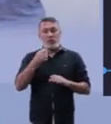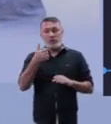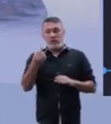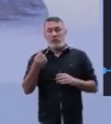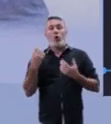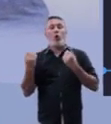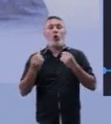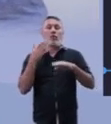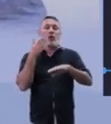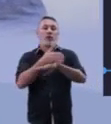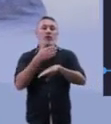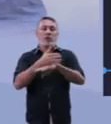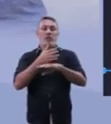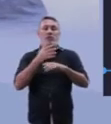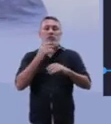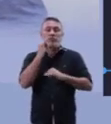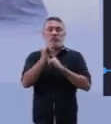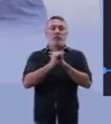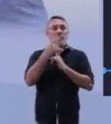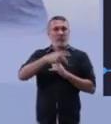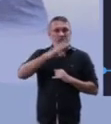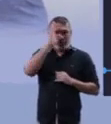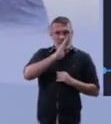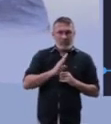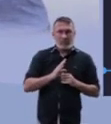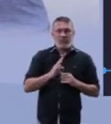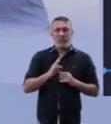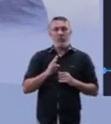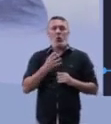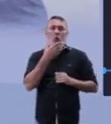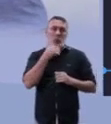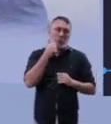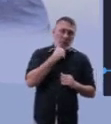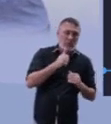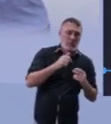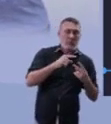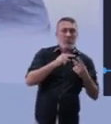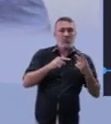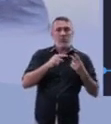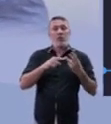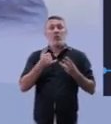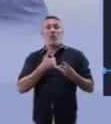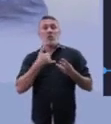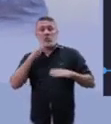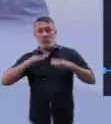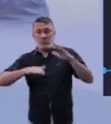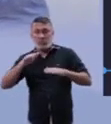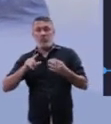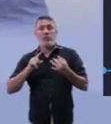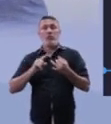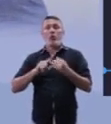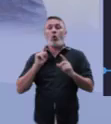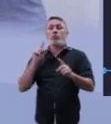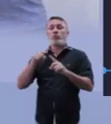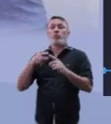de 2016 sobre o acesso à internet no Brasil, né? Por gênero, faixa etária e qual é a finalidade. Então, por gênero,